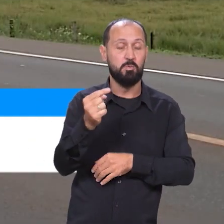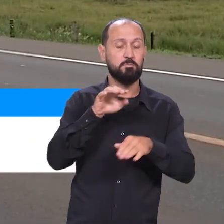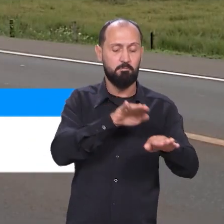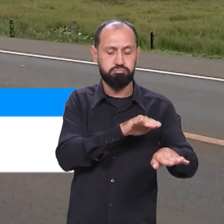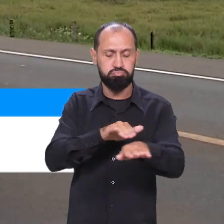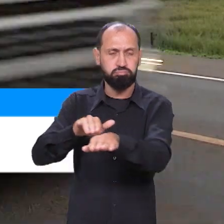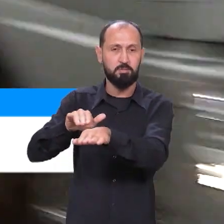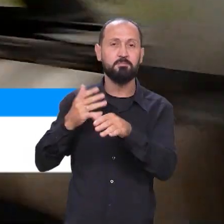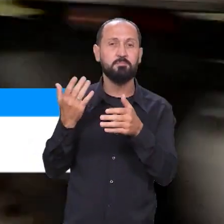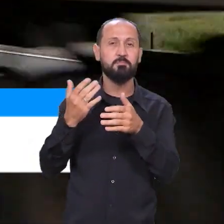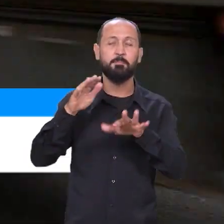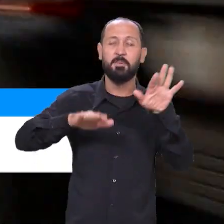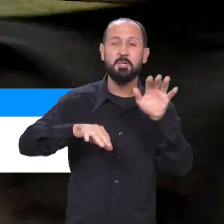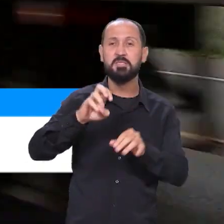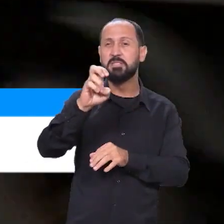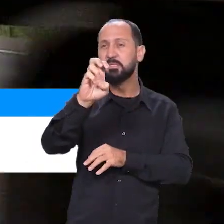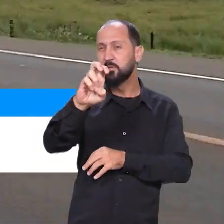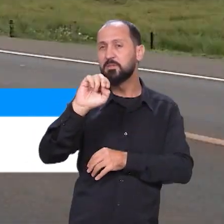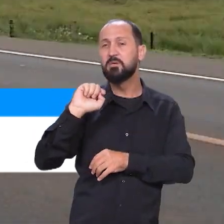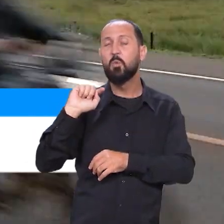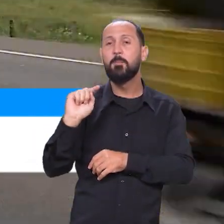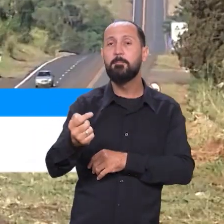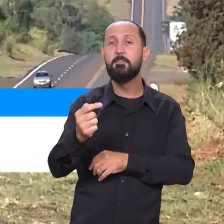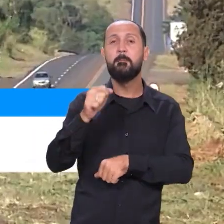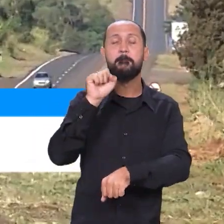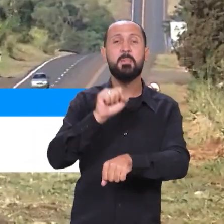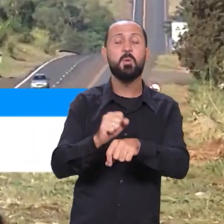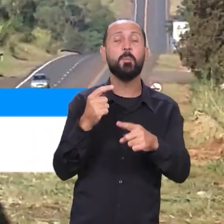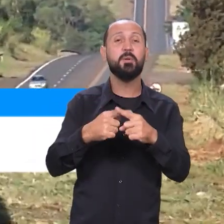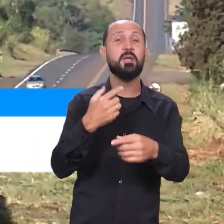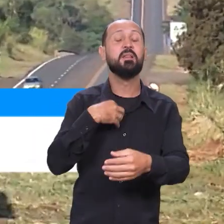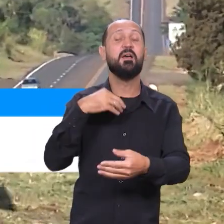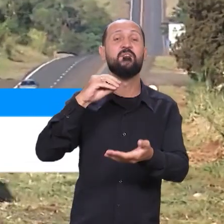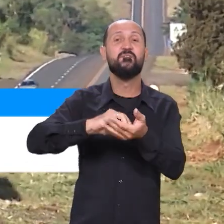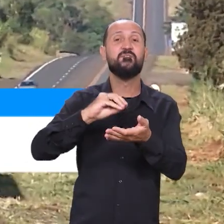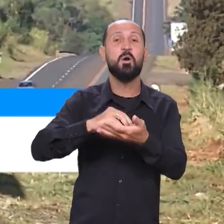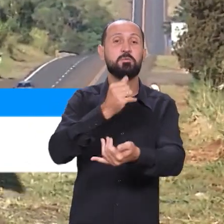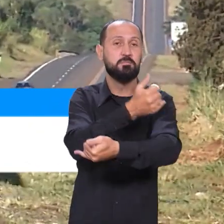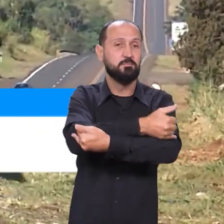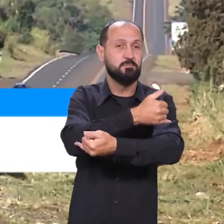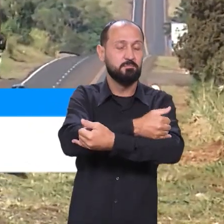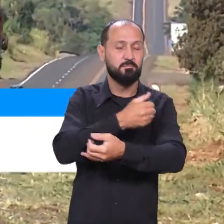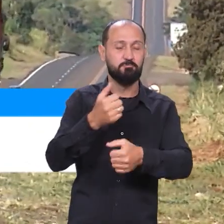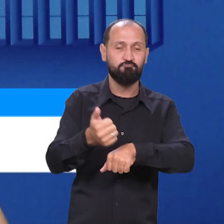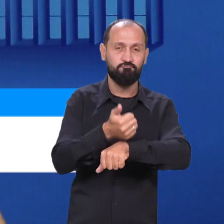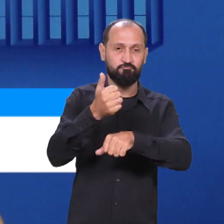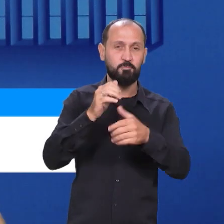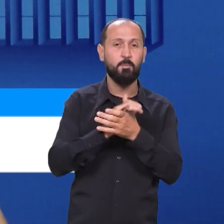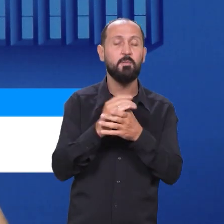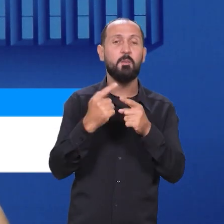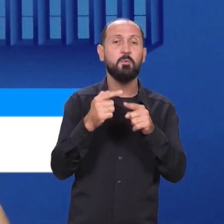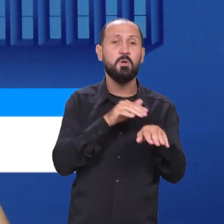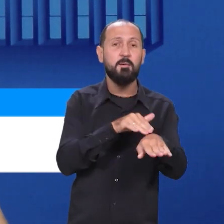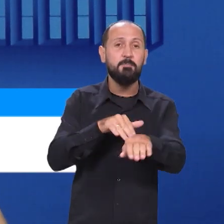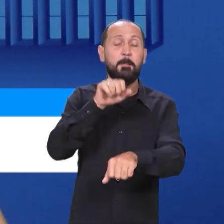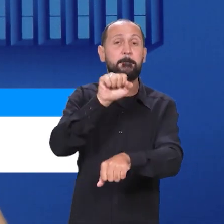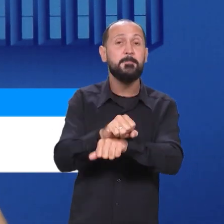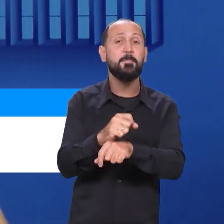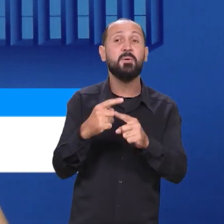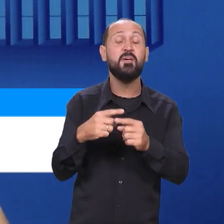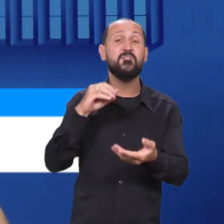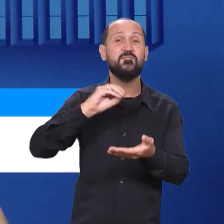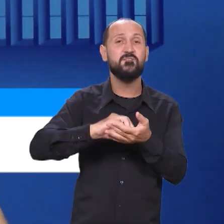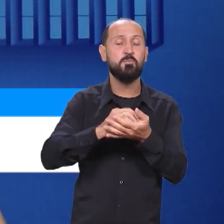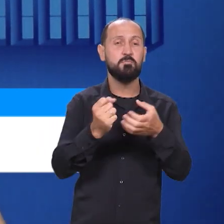mil caminhões. Desse total, quase 5 mil estão parados por falta de mão de obra qualificada. Hoje no estado tem muitos